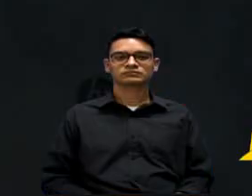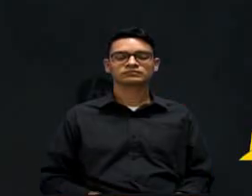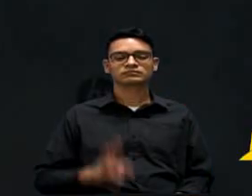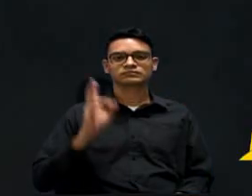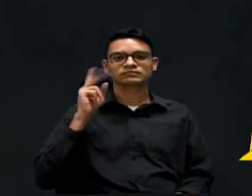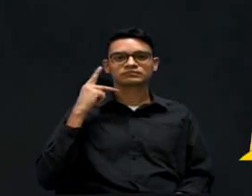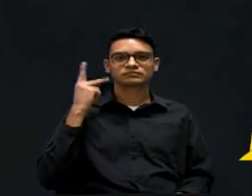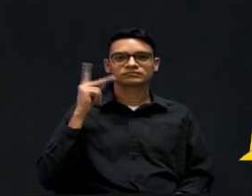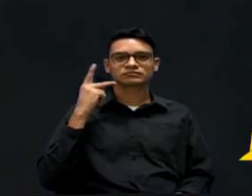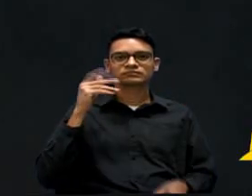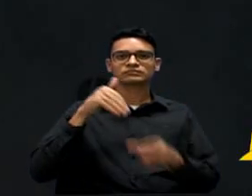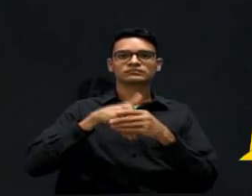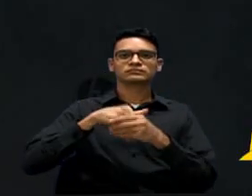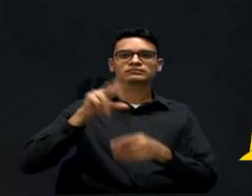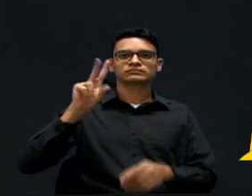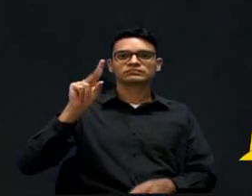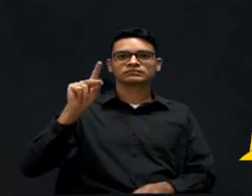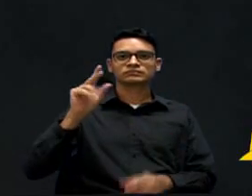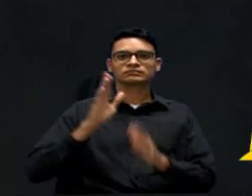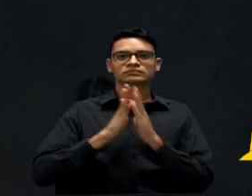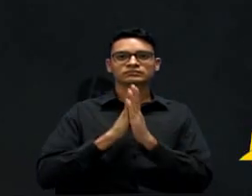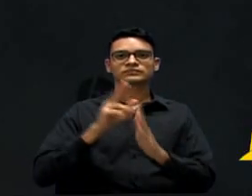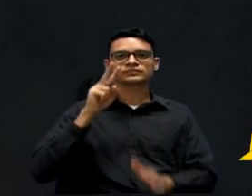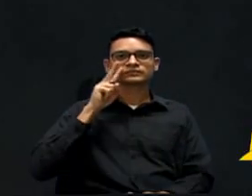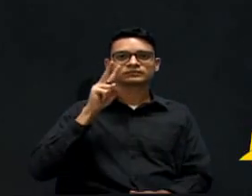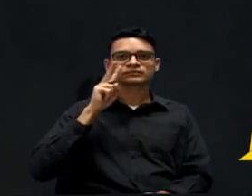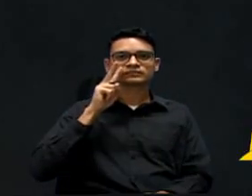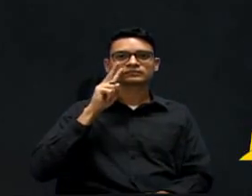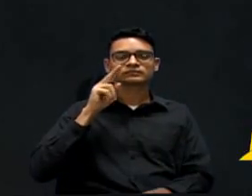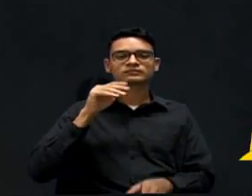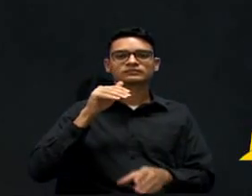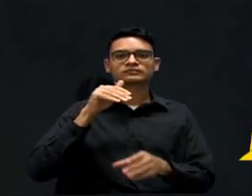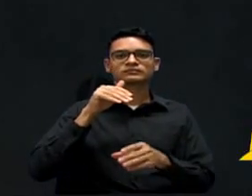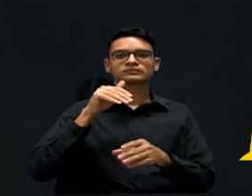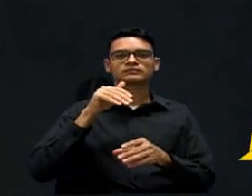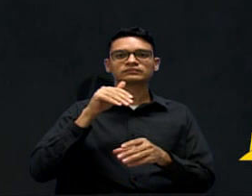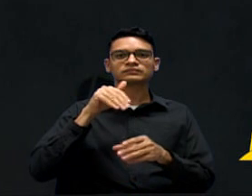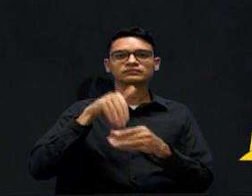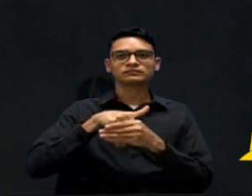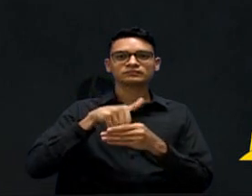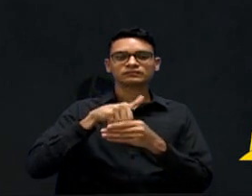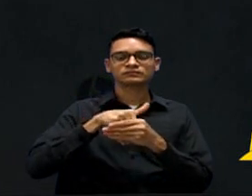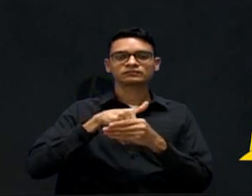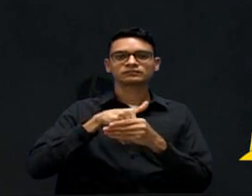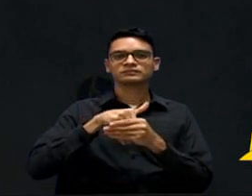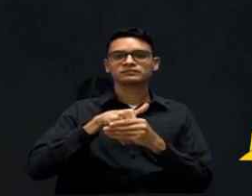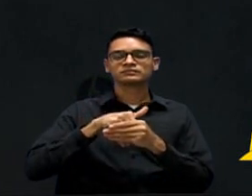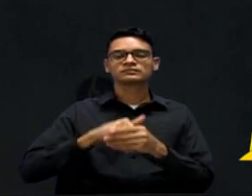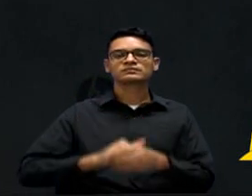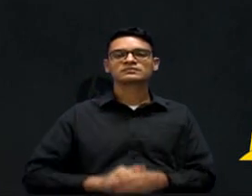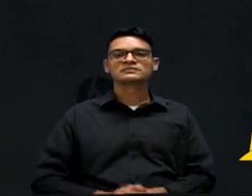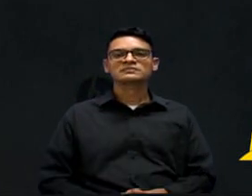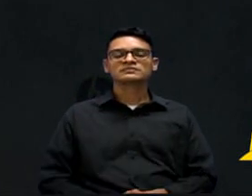Vereador, o voto, Vinícius, por favor. Vitão do Cachorrão. O voto.